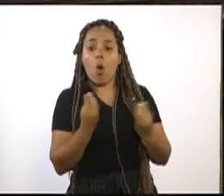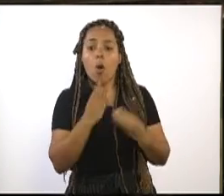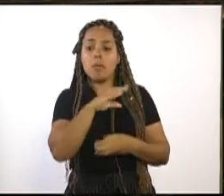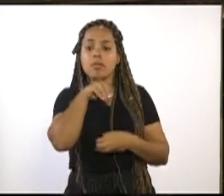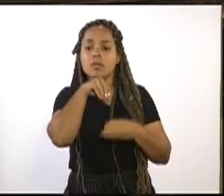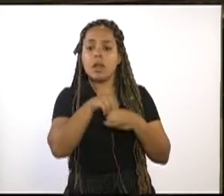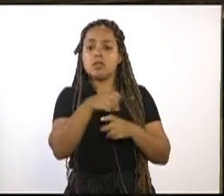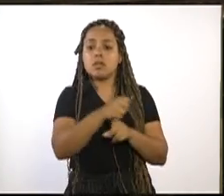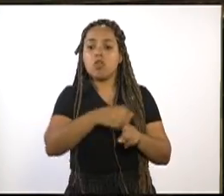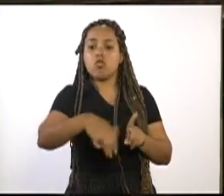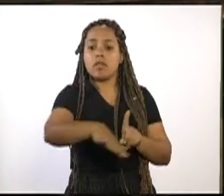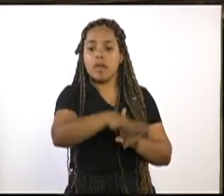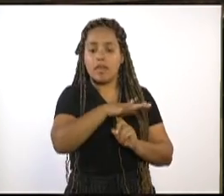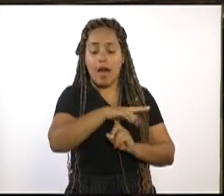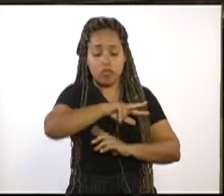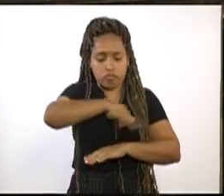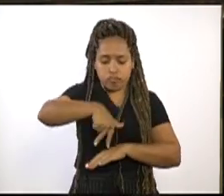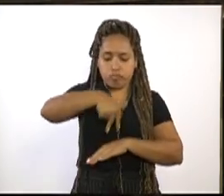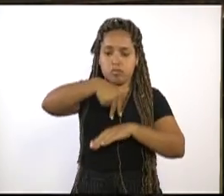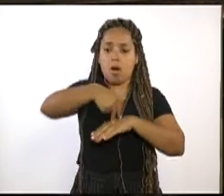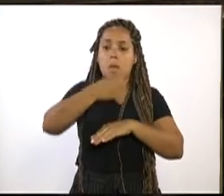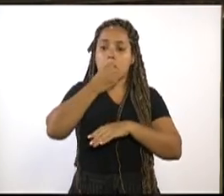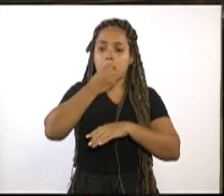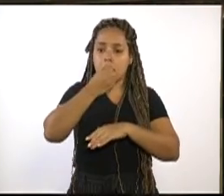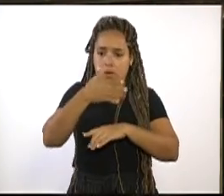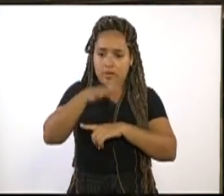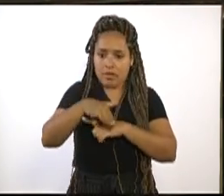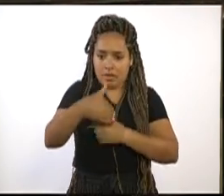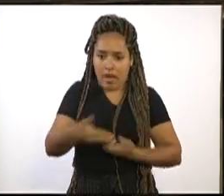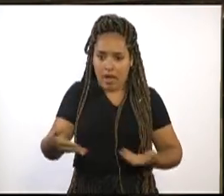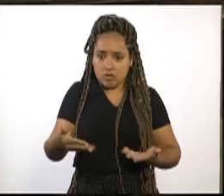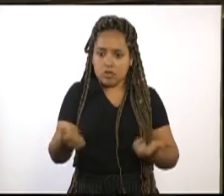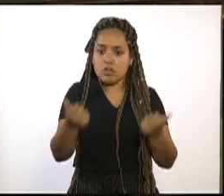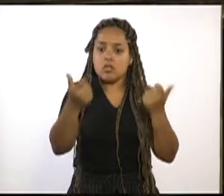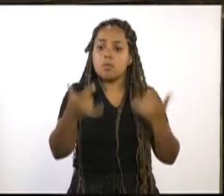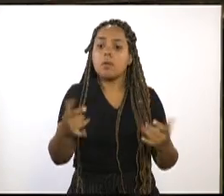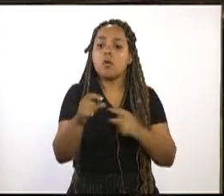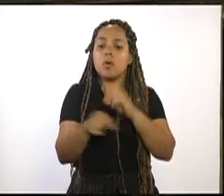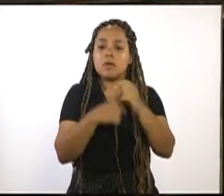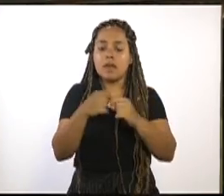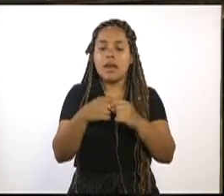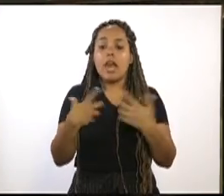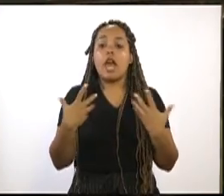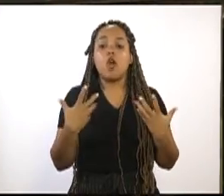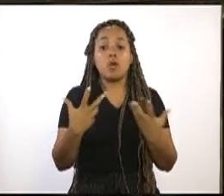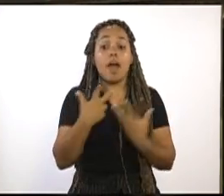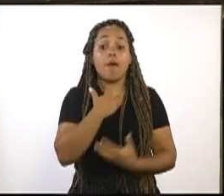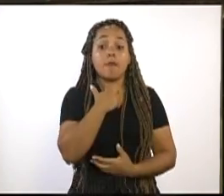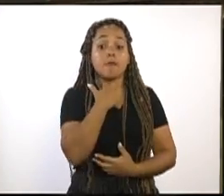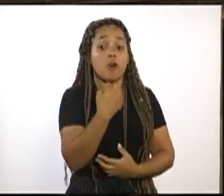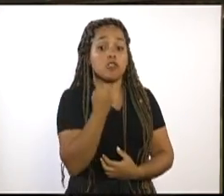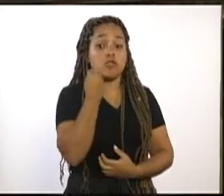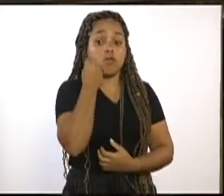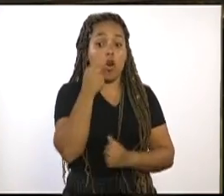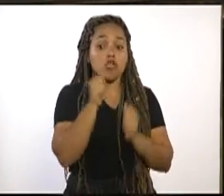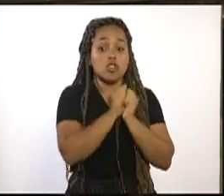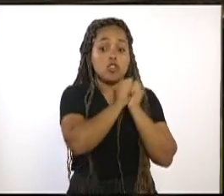Bom, mas faço uso da tribuna nessa tarde para fazer coro com aqueles e aquelas que